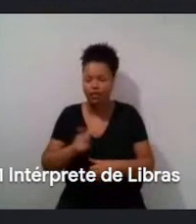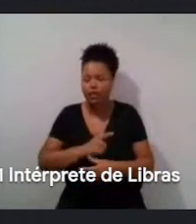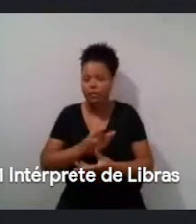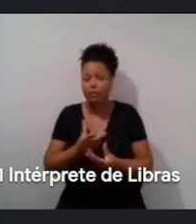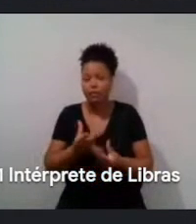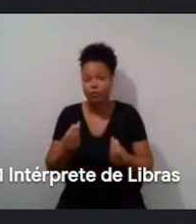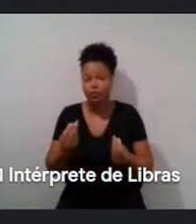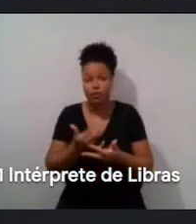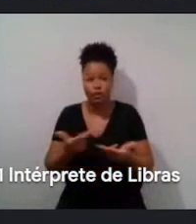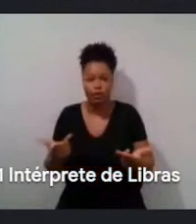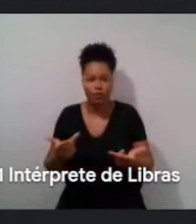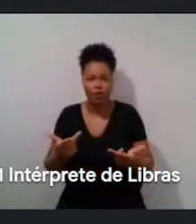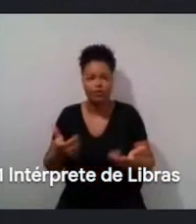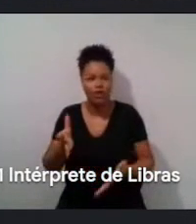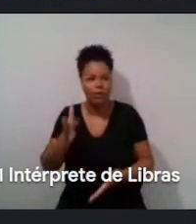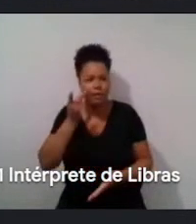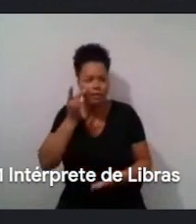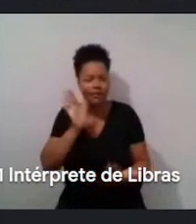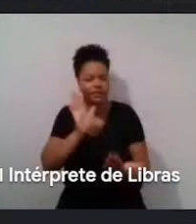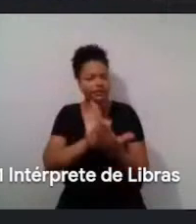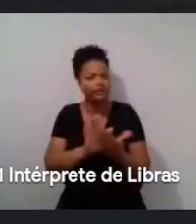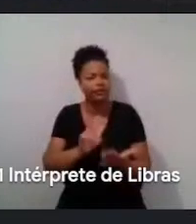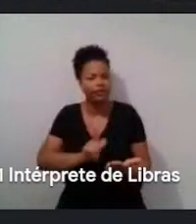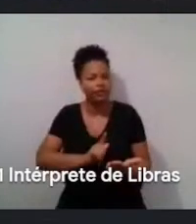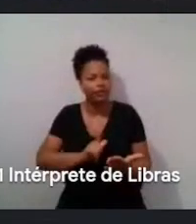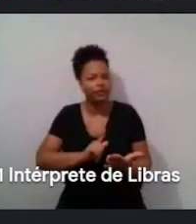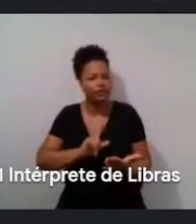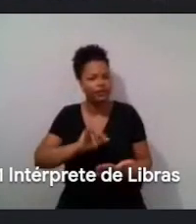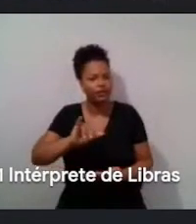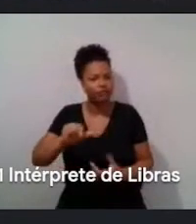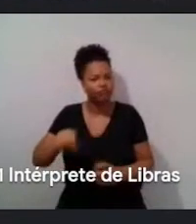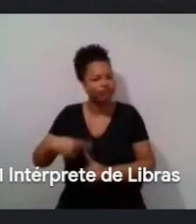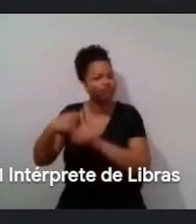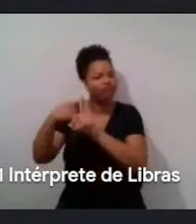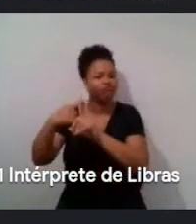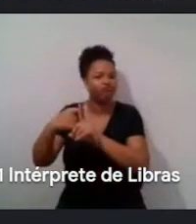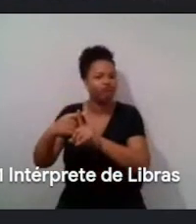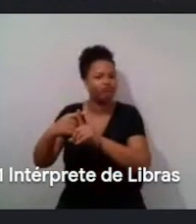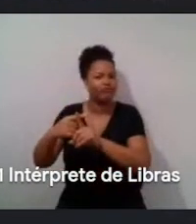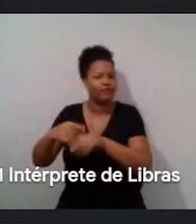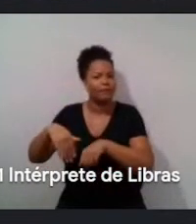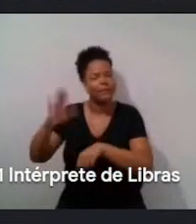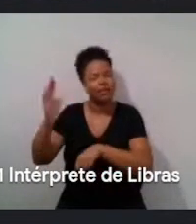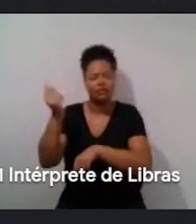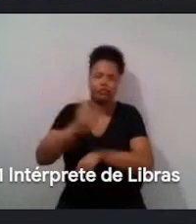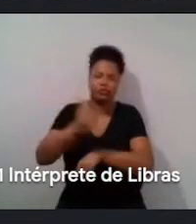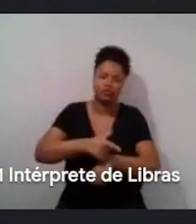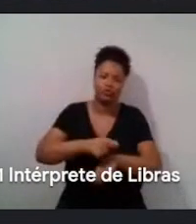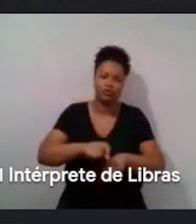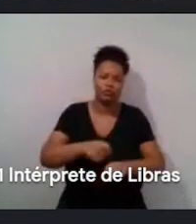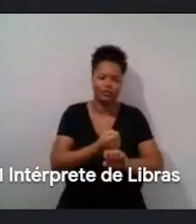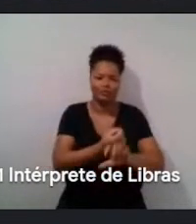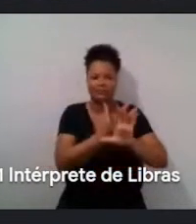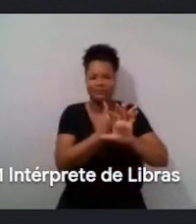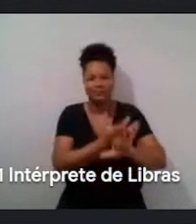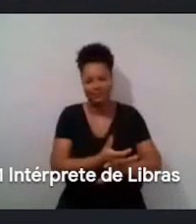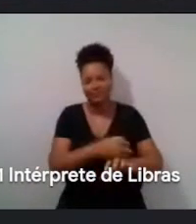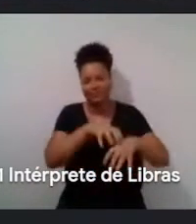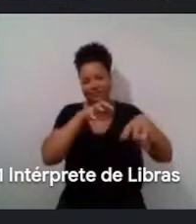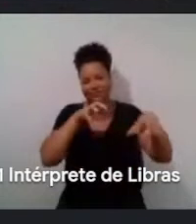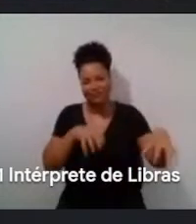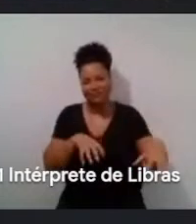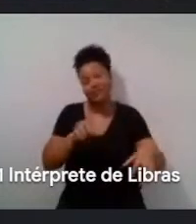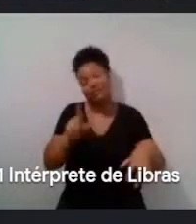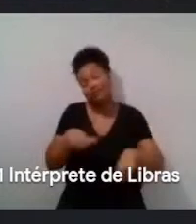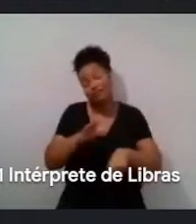tem a vantagem, né, sobre a videoconferência. Mas é o momento, né, que nós estamos